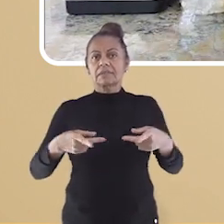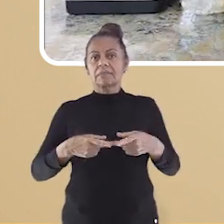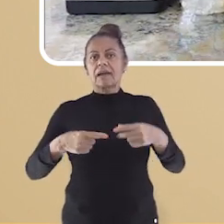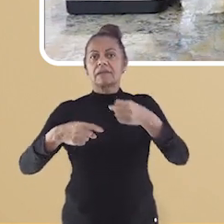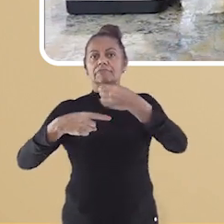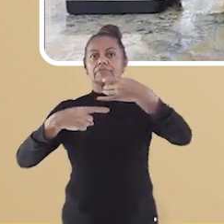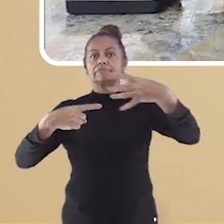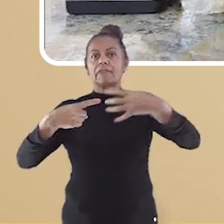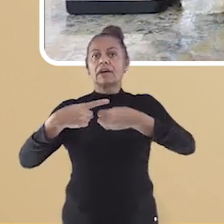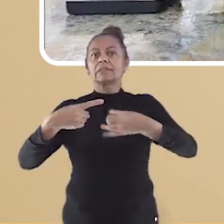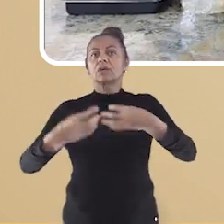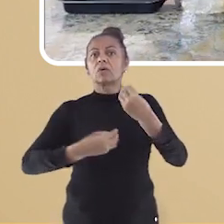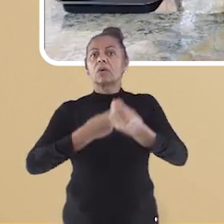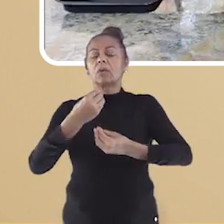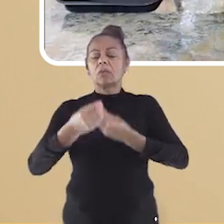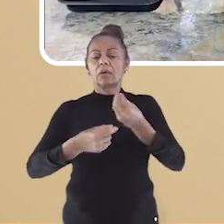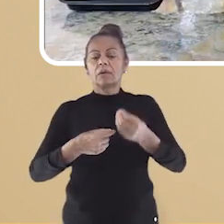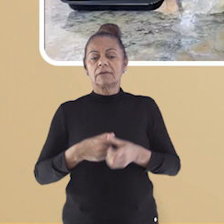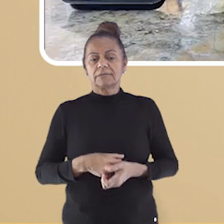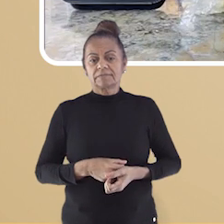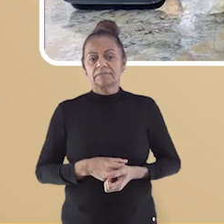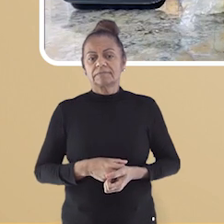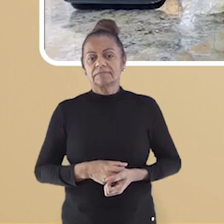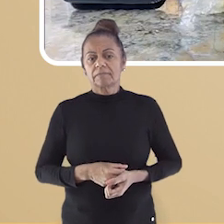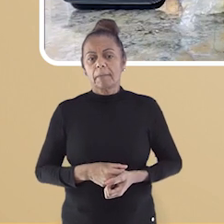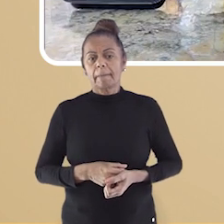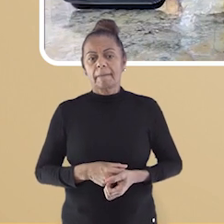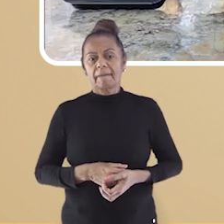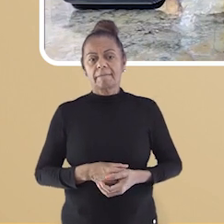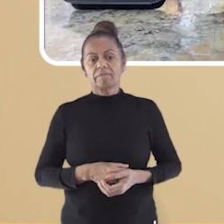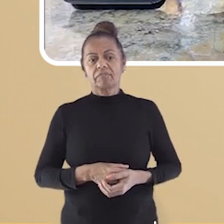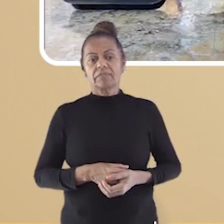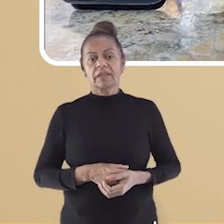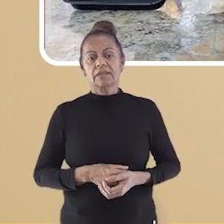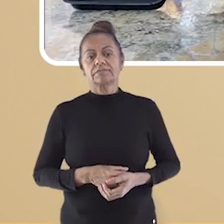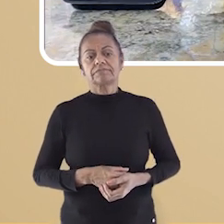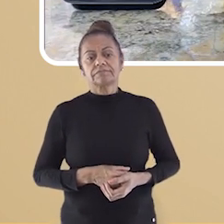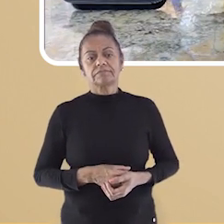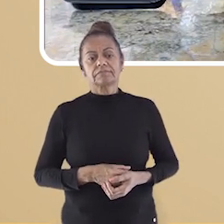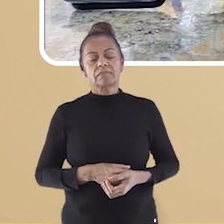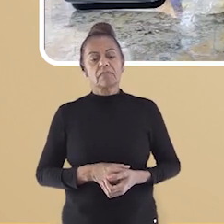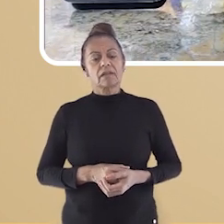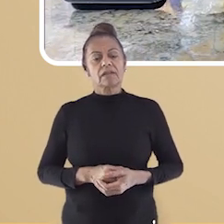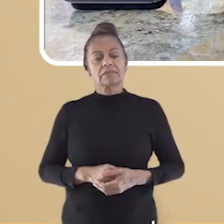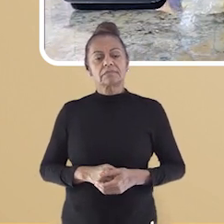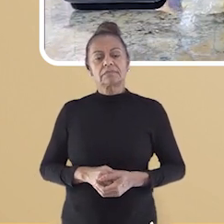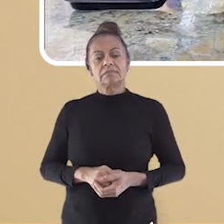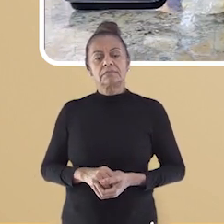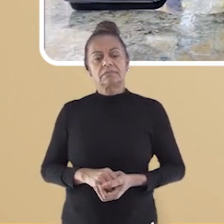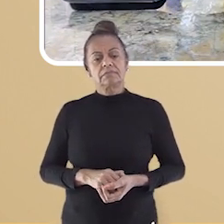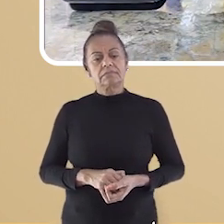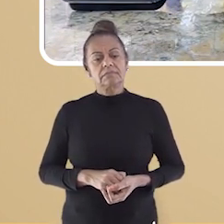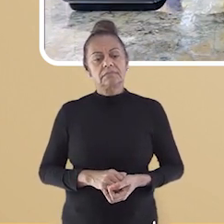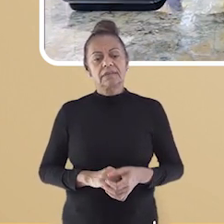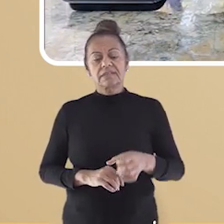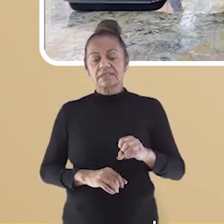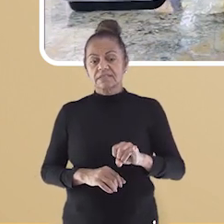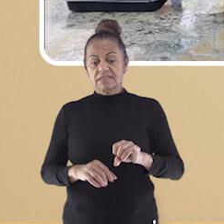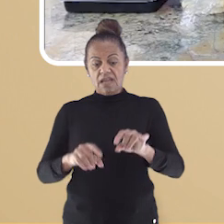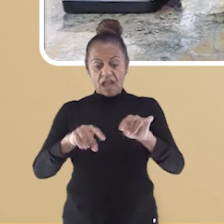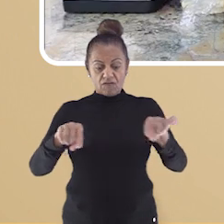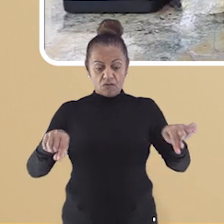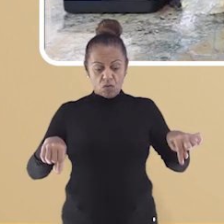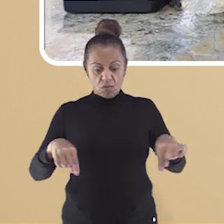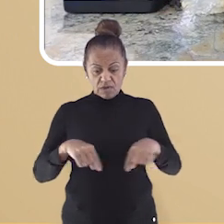utilizar as medidas conforme a forma que nós estaremos usando. Como eu estou usando essa forma que tem 31 centímetros por